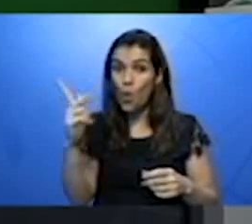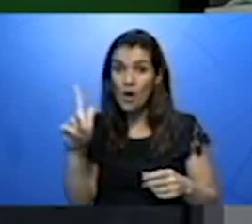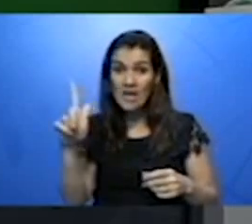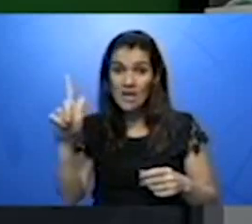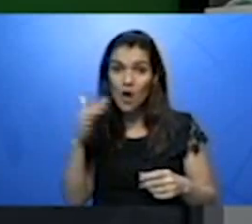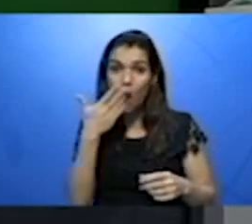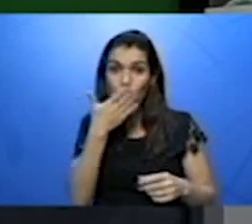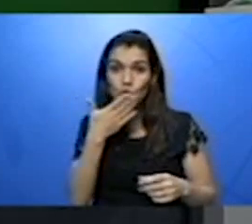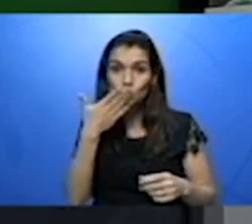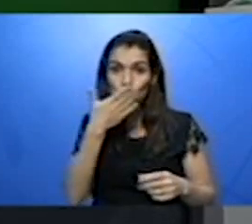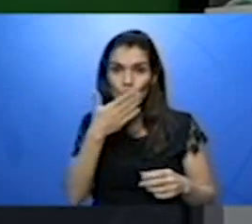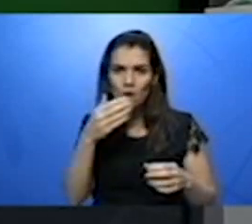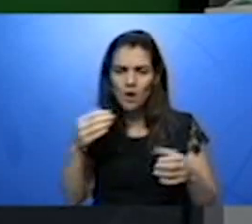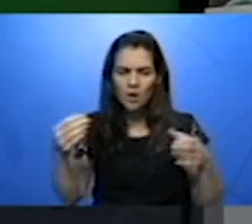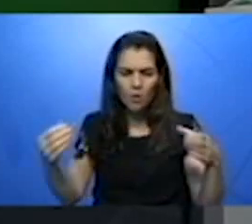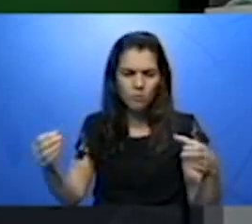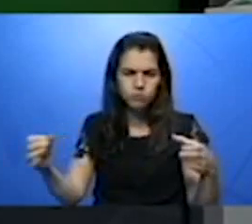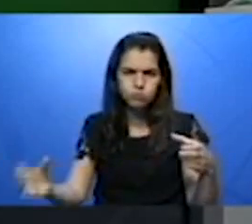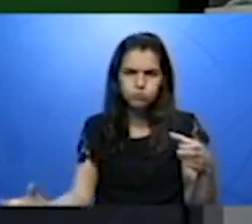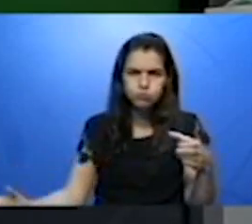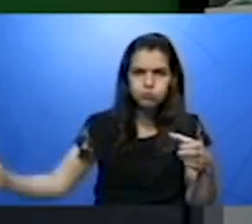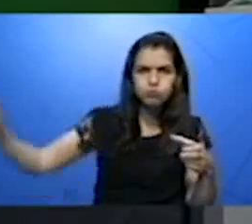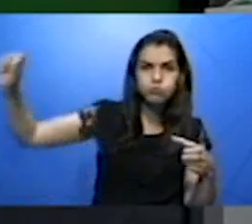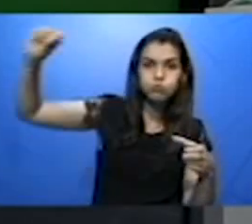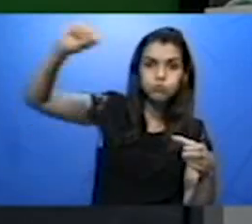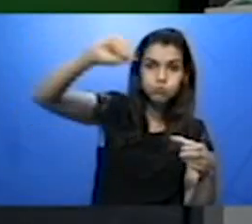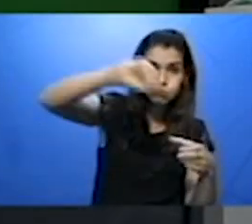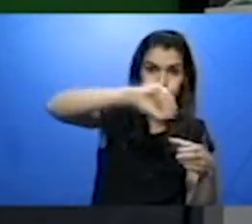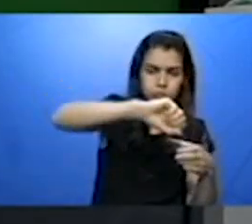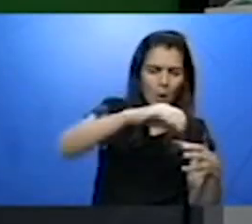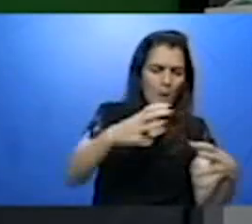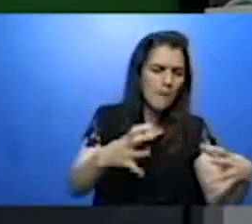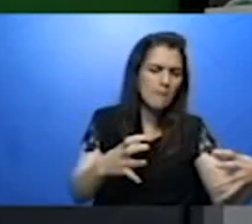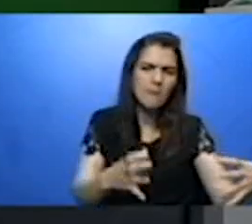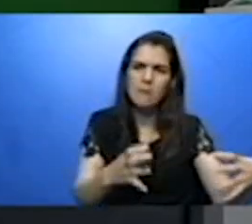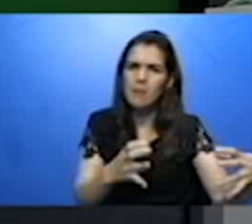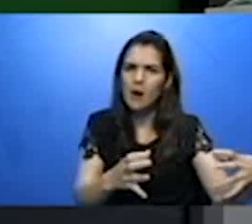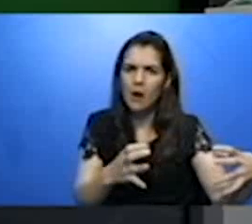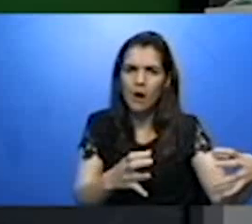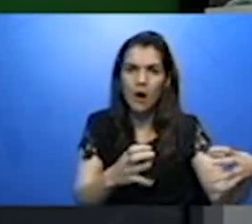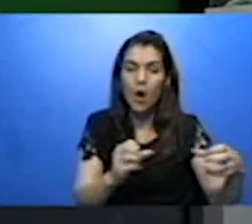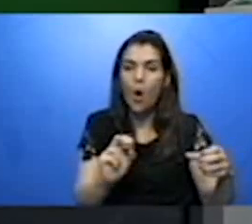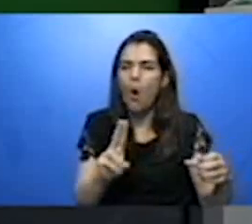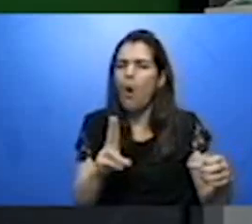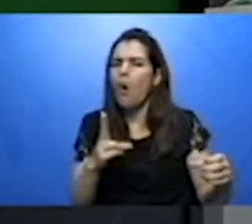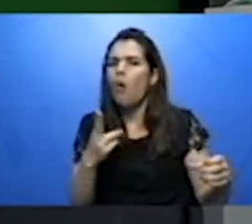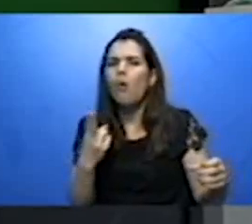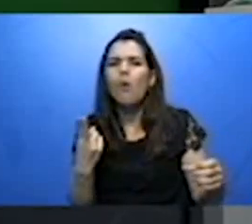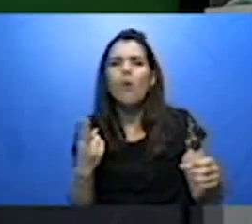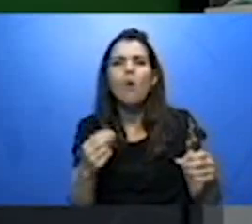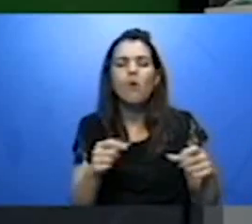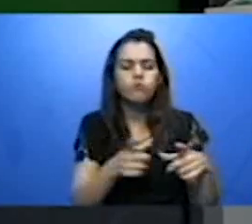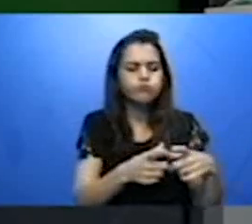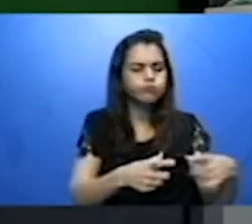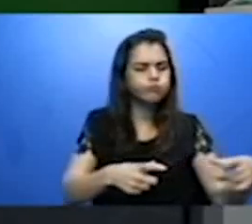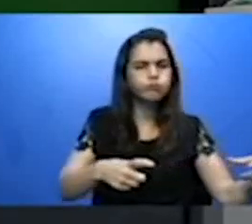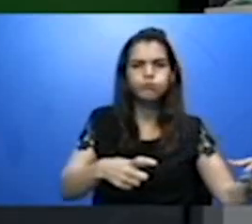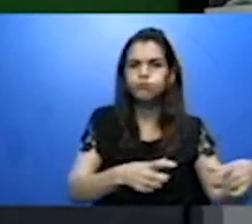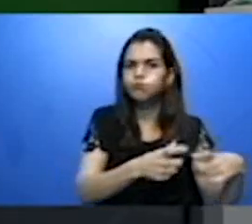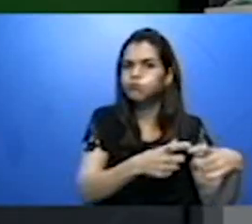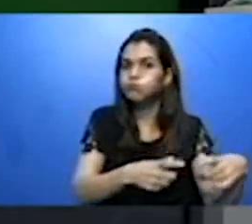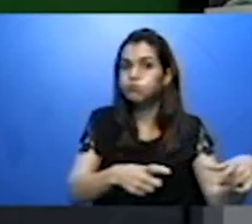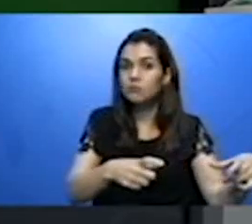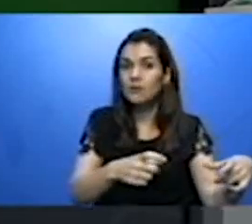açúcar em um recipiente recipiente recipiente uma bacia né uma travessa